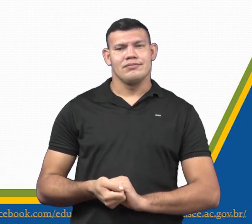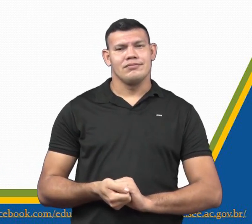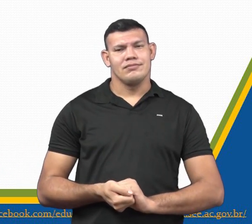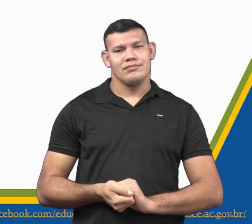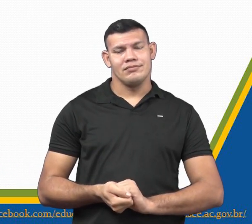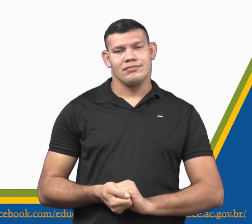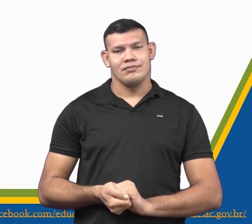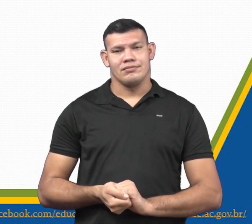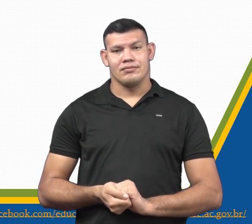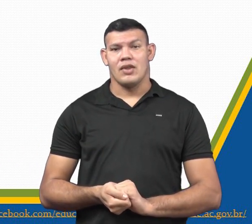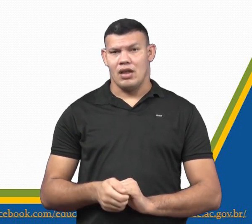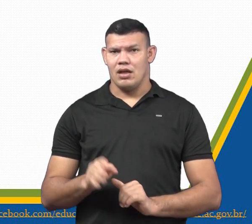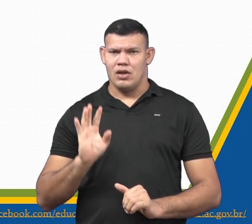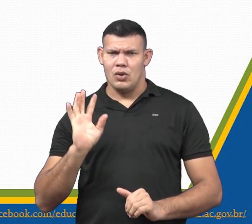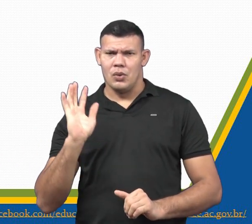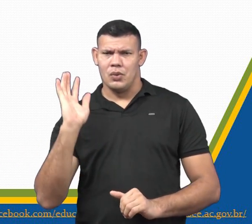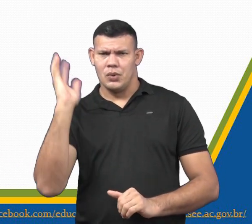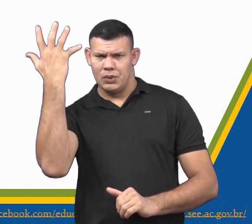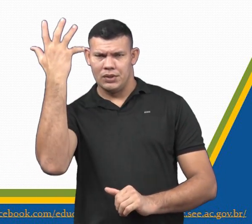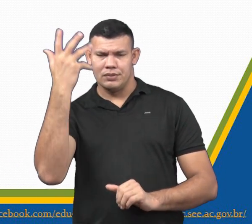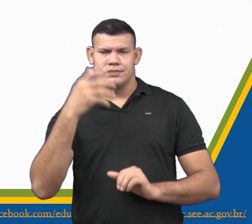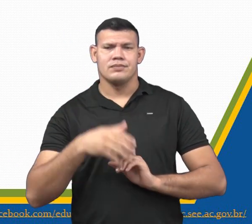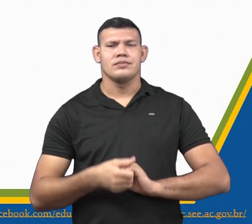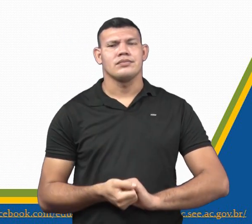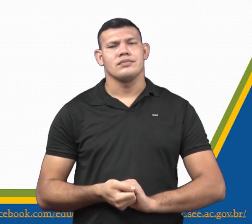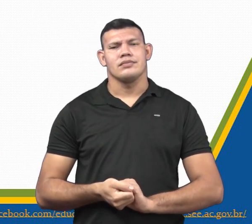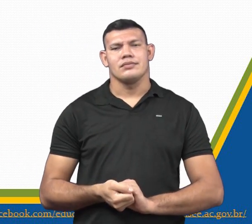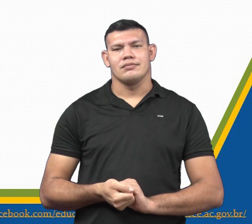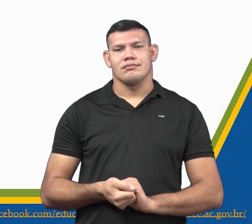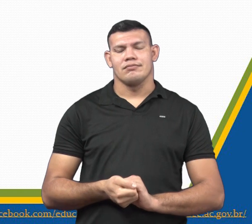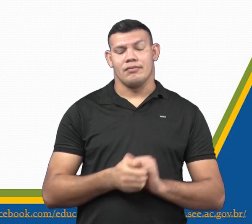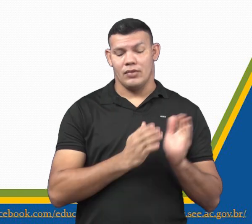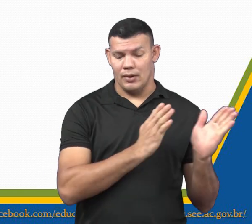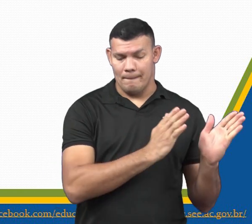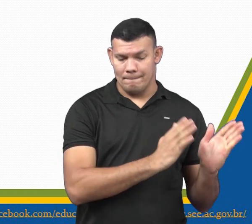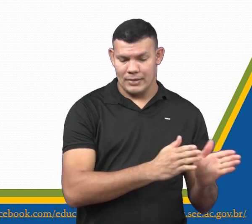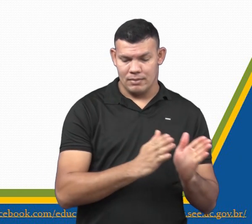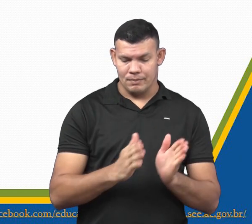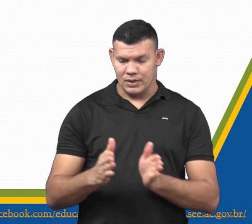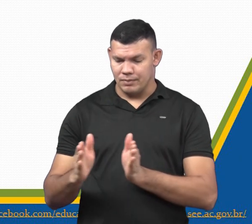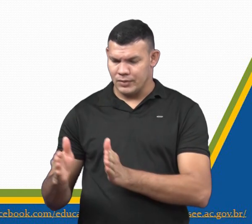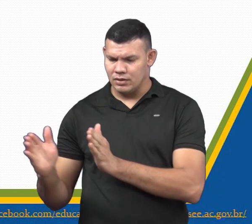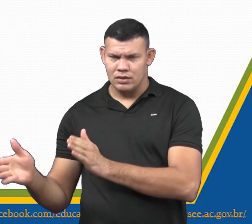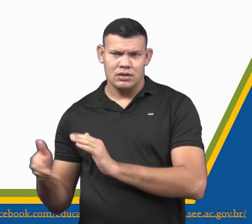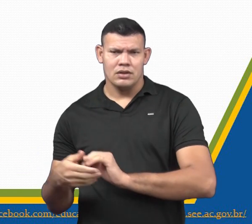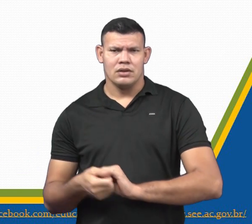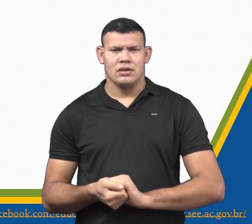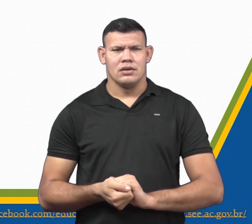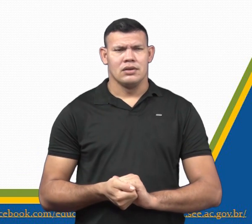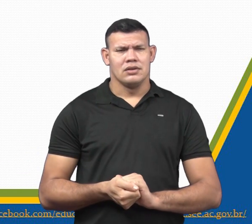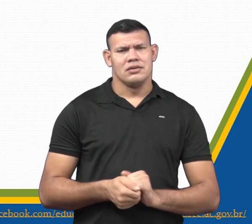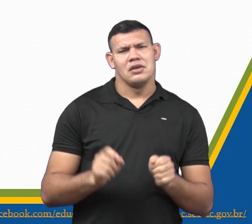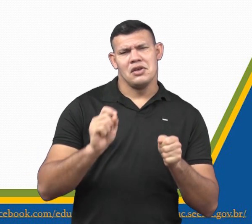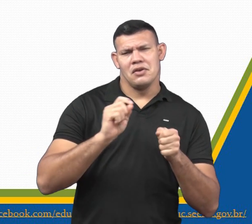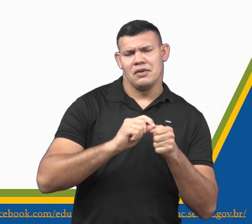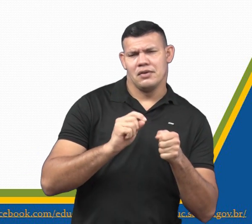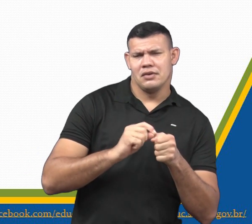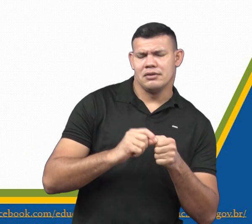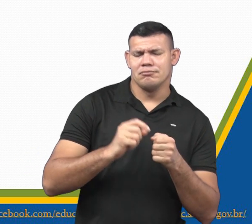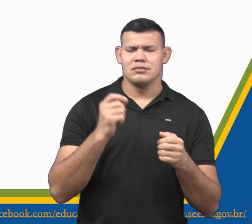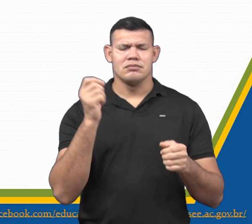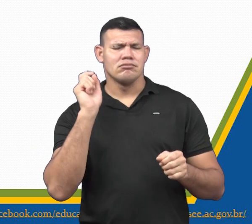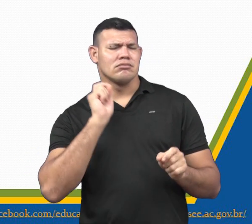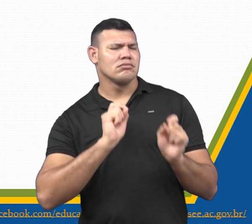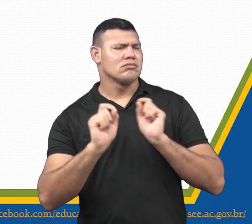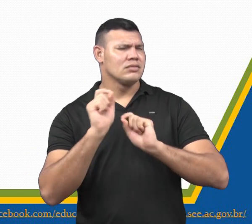ou seja, tempo. Vamos entender um pouquinho aí essa organização. Ó. Como fazer, o que escrever,